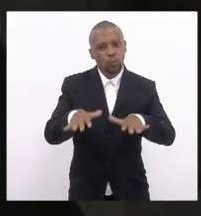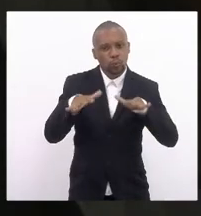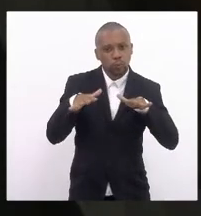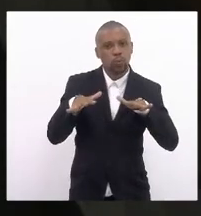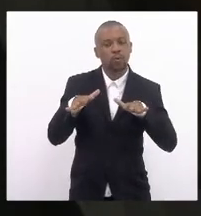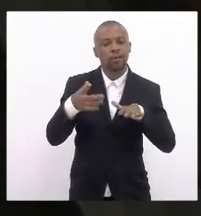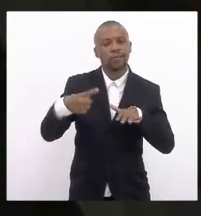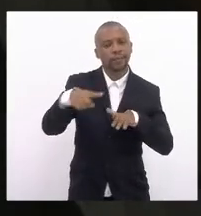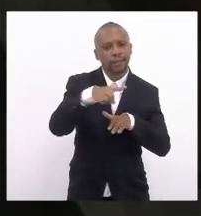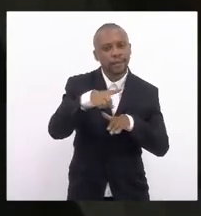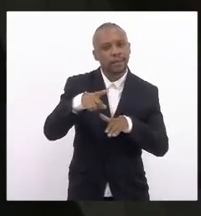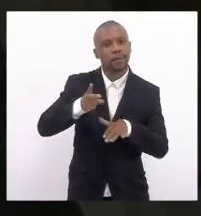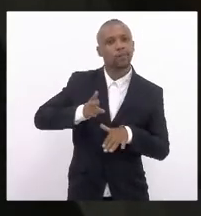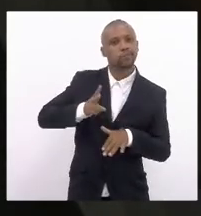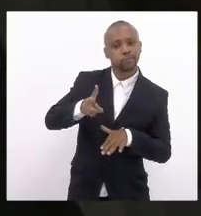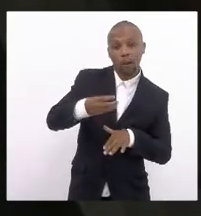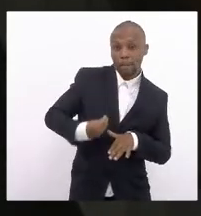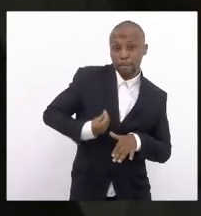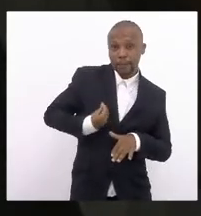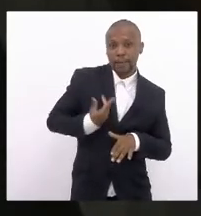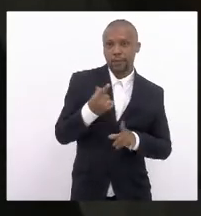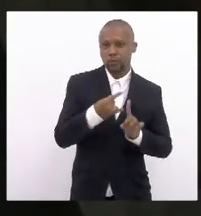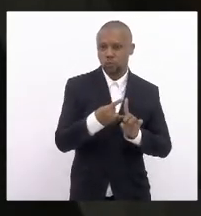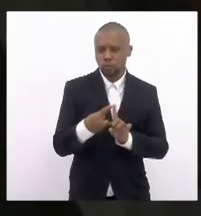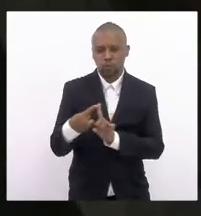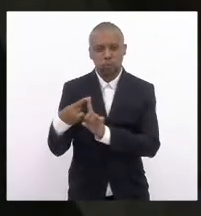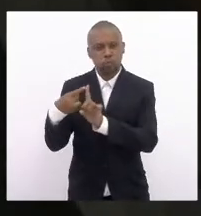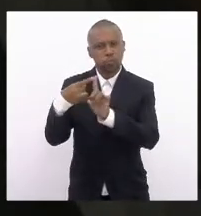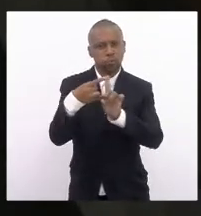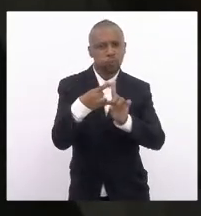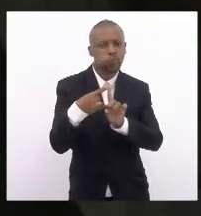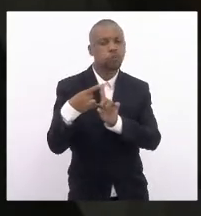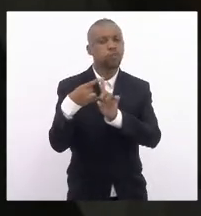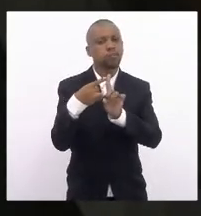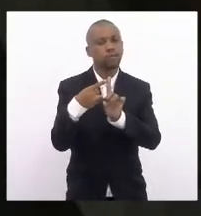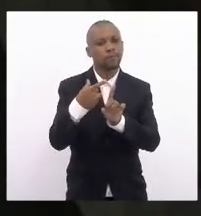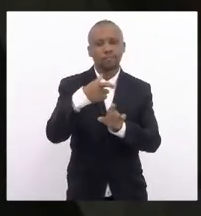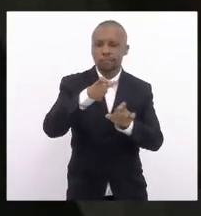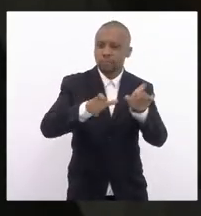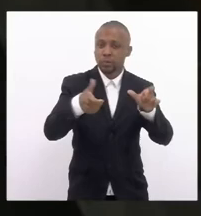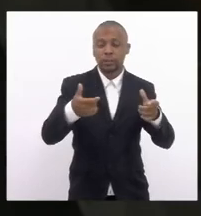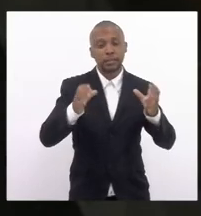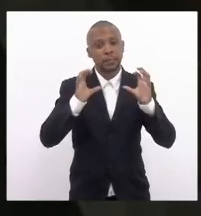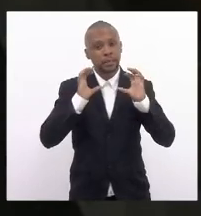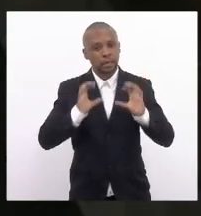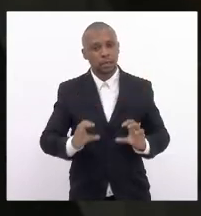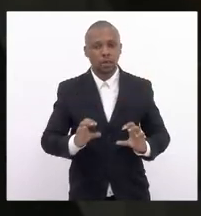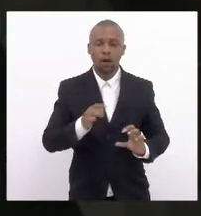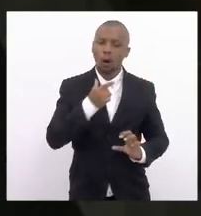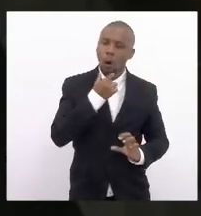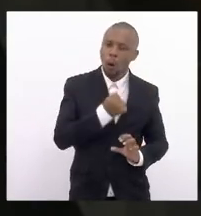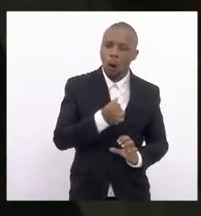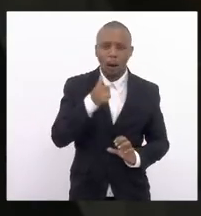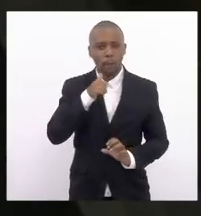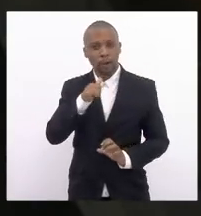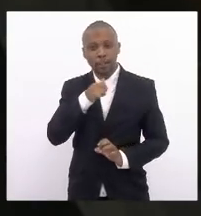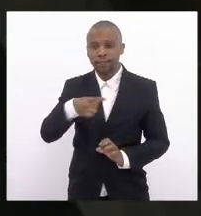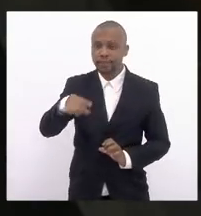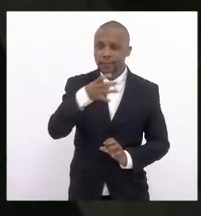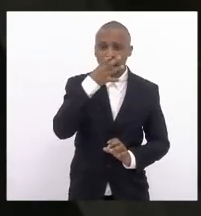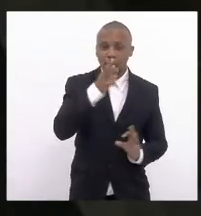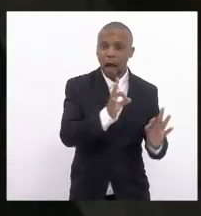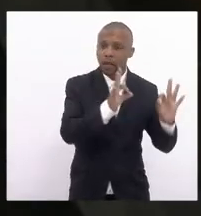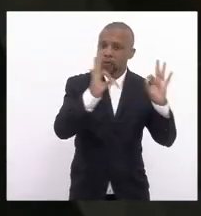também no ambiente virtual, no plenário virtual, cidadãos e cidadãs que nos assistem pela